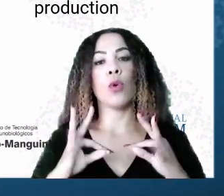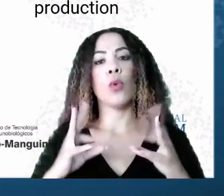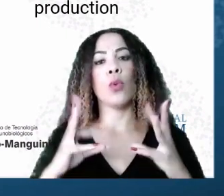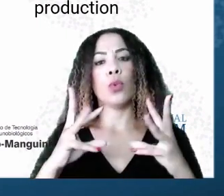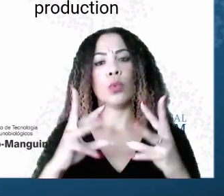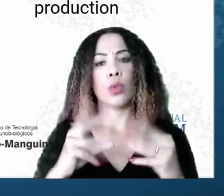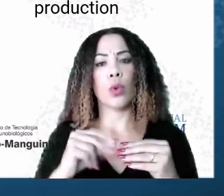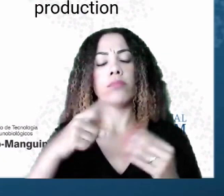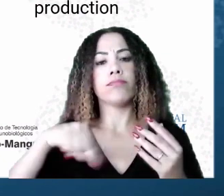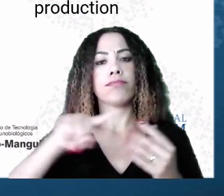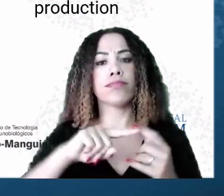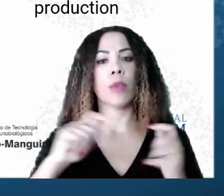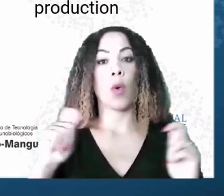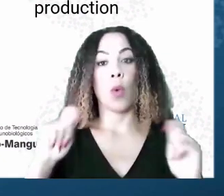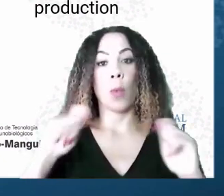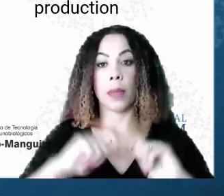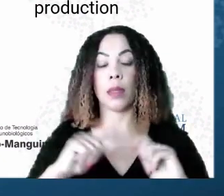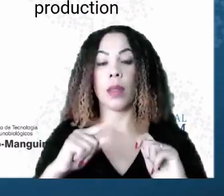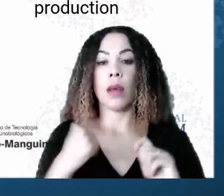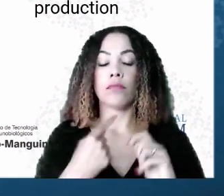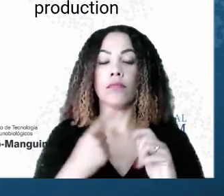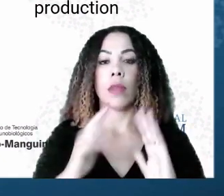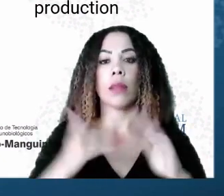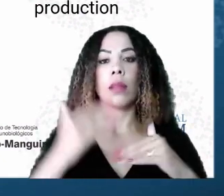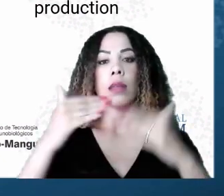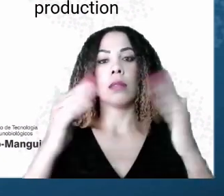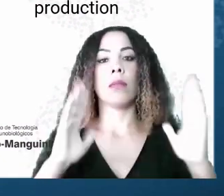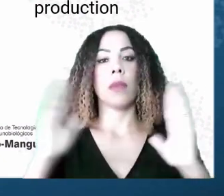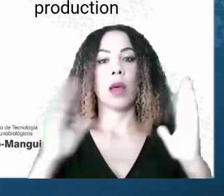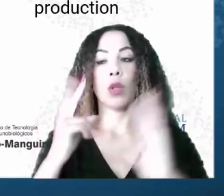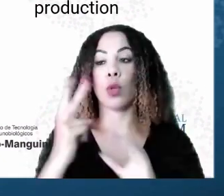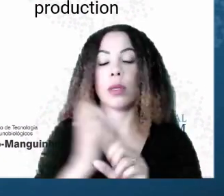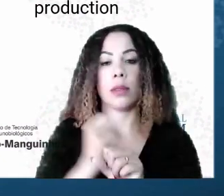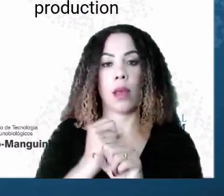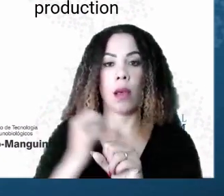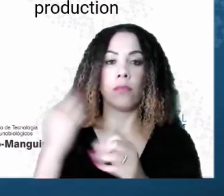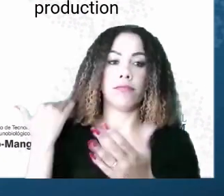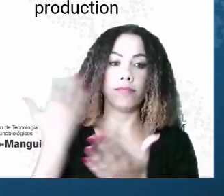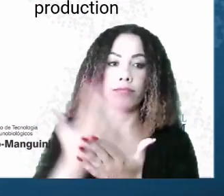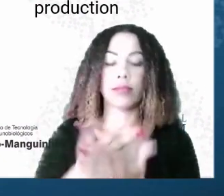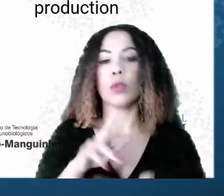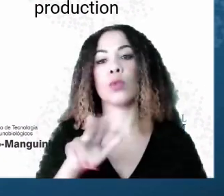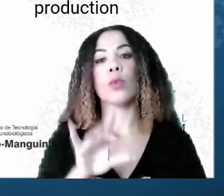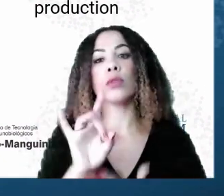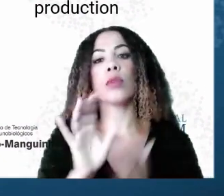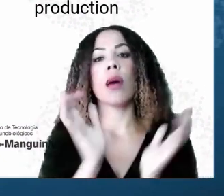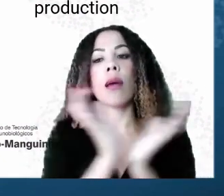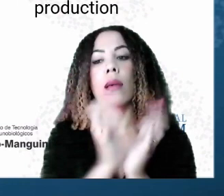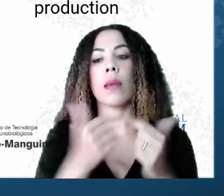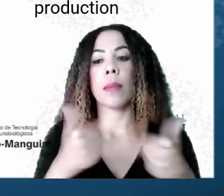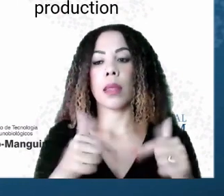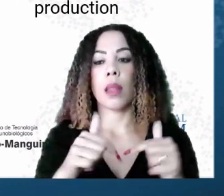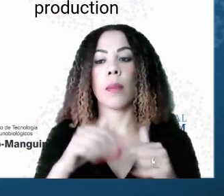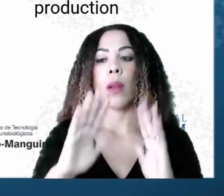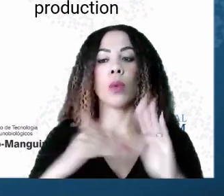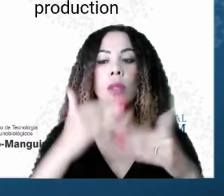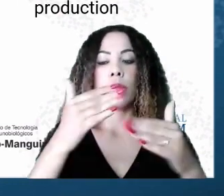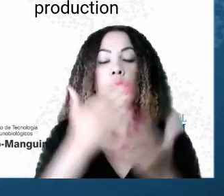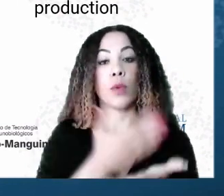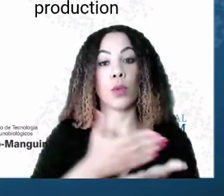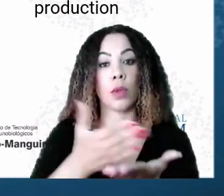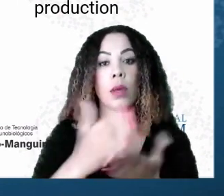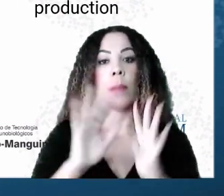essas competências que nós desenvolvemos nesses 2 últimos anos, não só na equipe que trabalhou no desenvolvimento inicial, mas